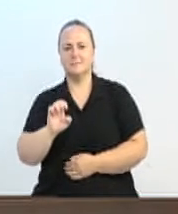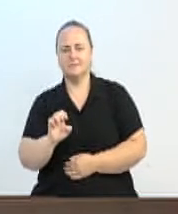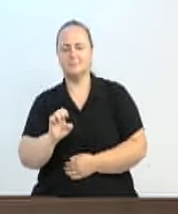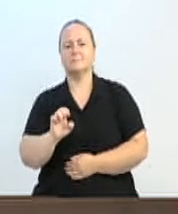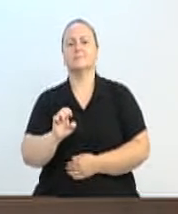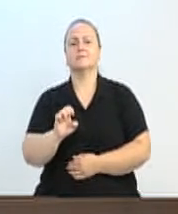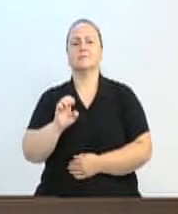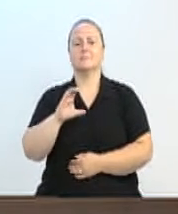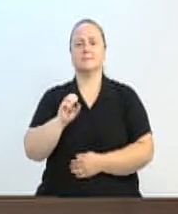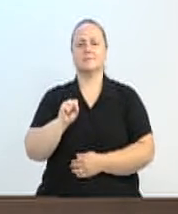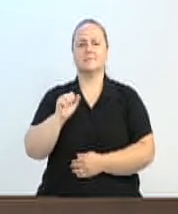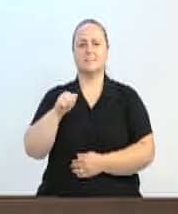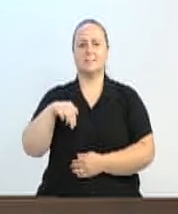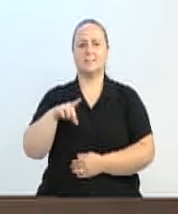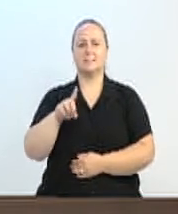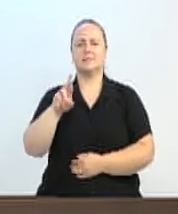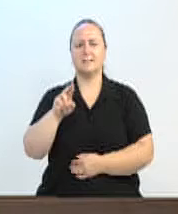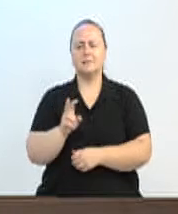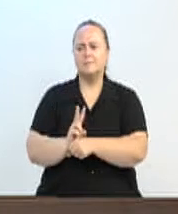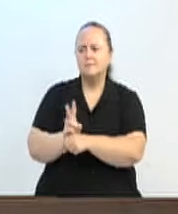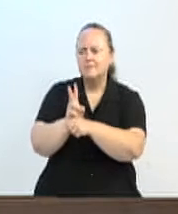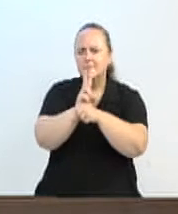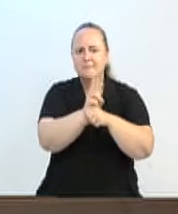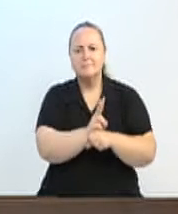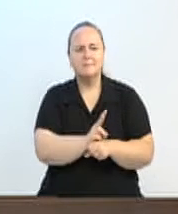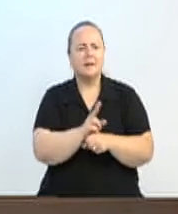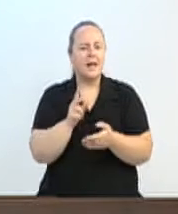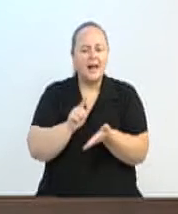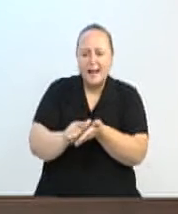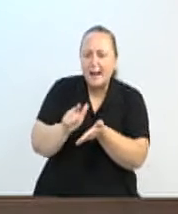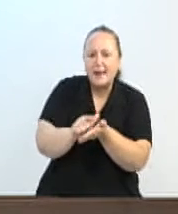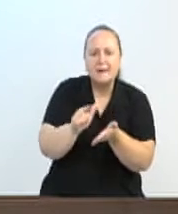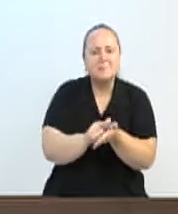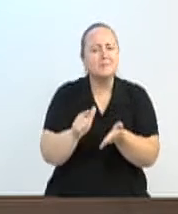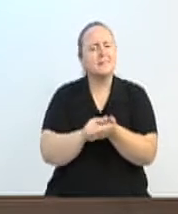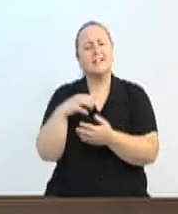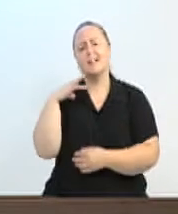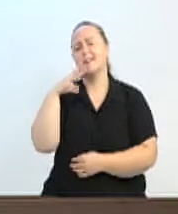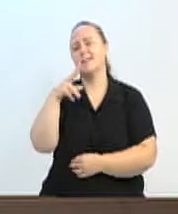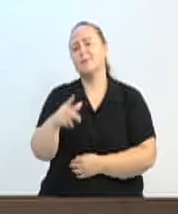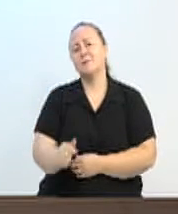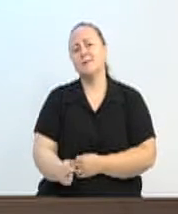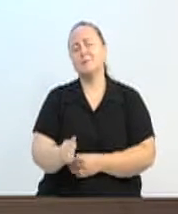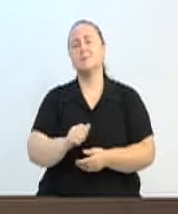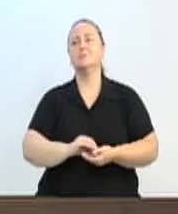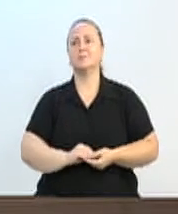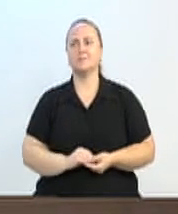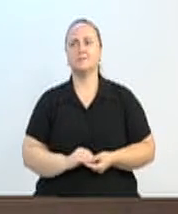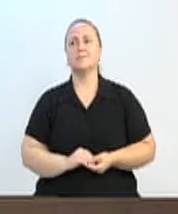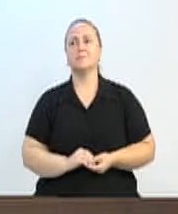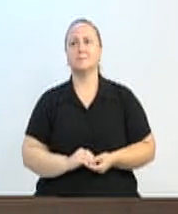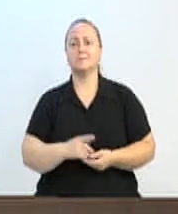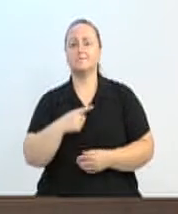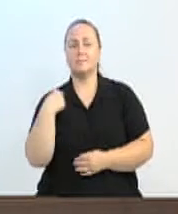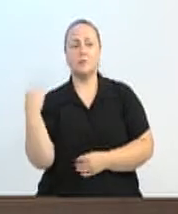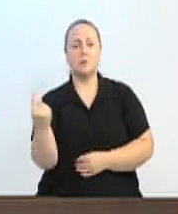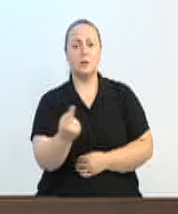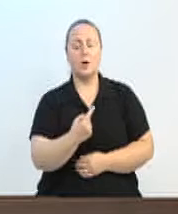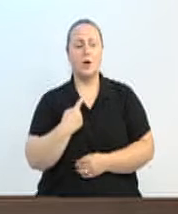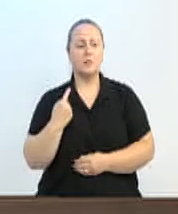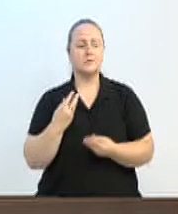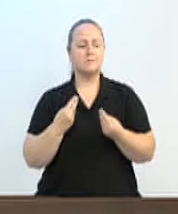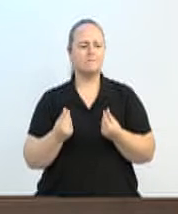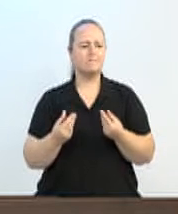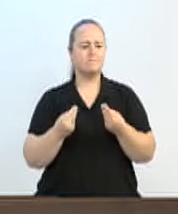Sandra aos vigias as zeladoras a todos eu sei que nós não temos condições